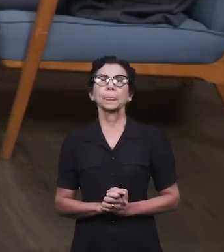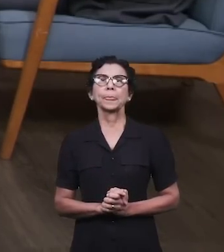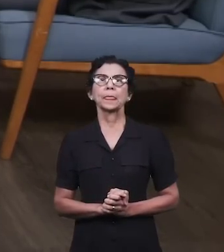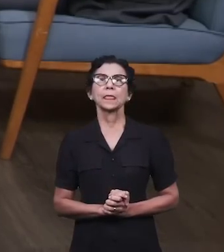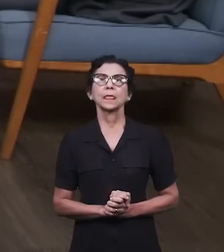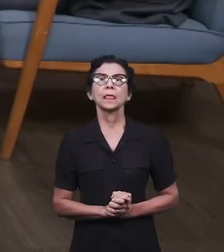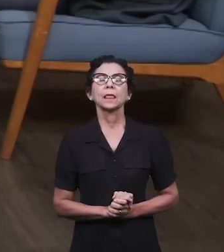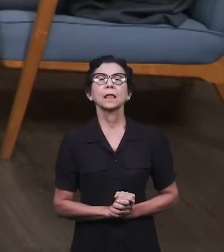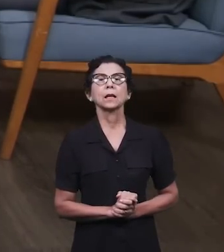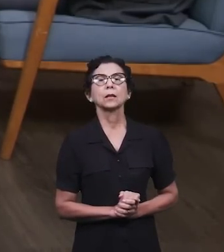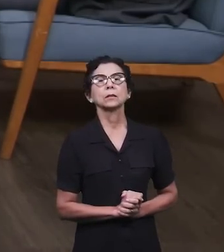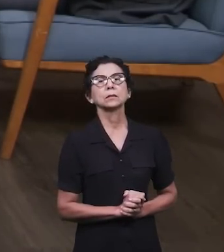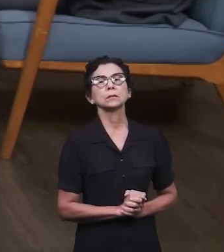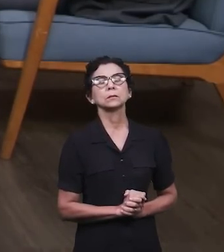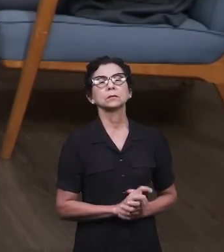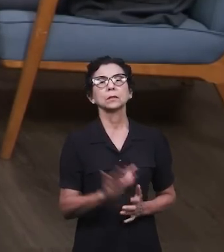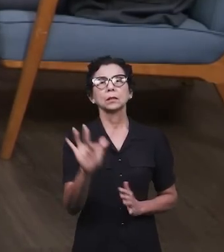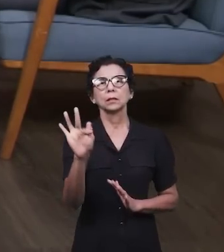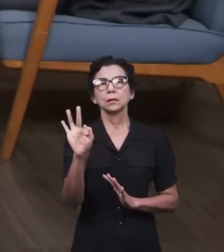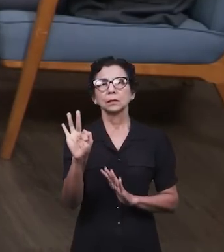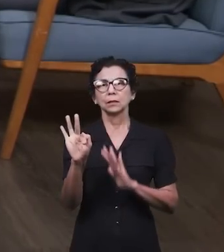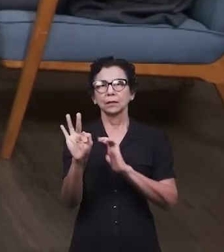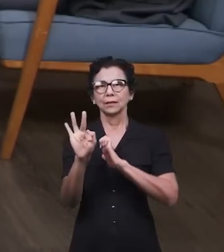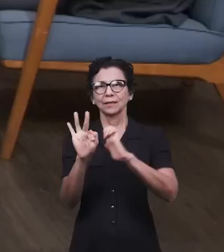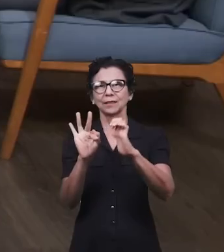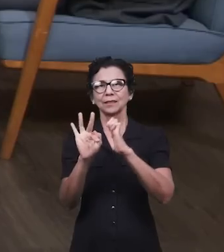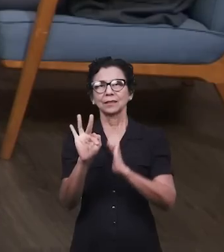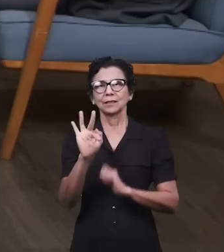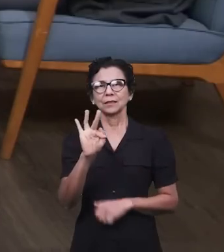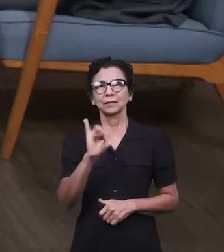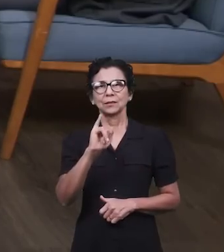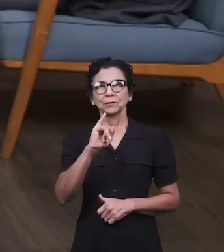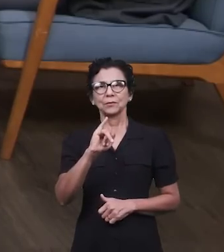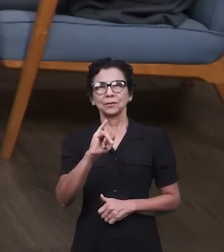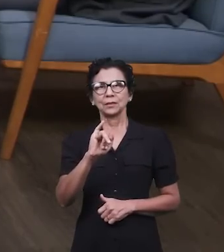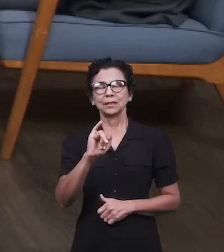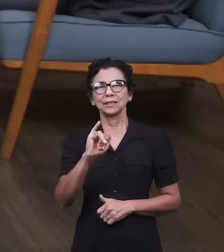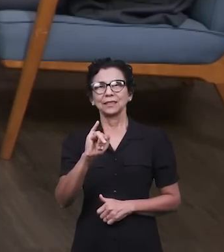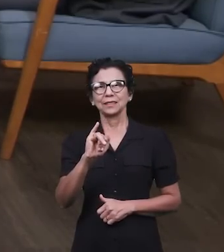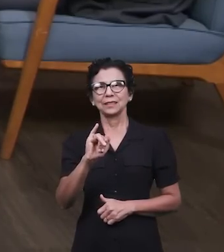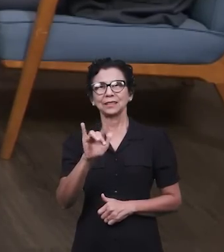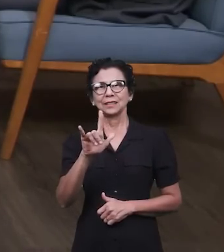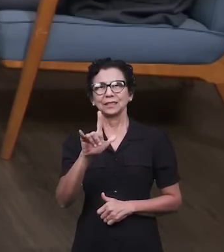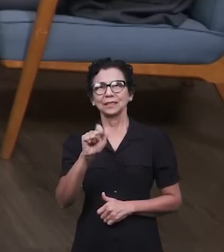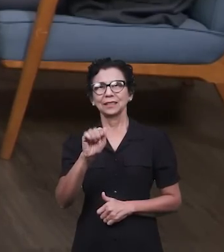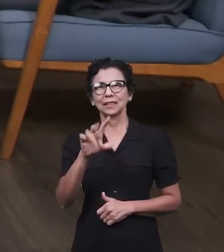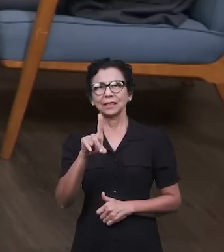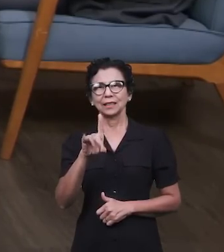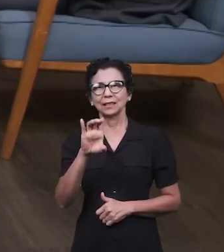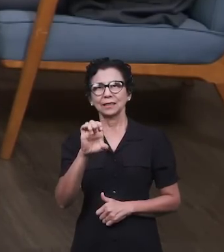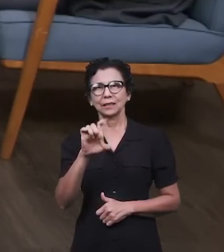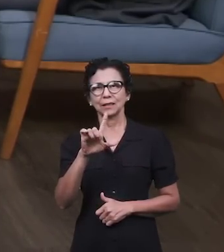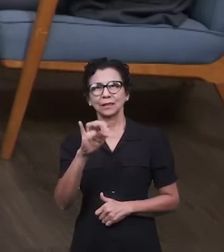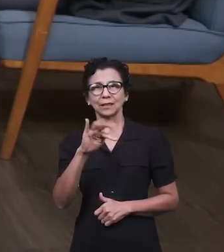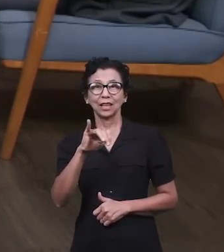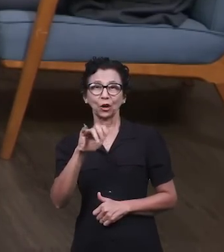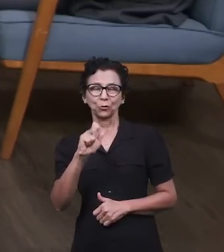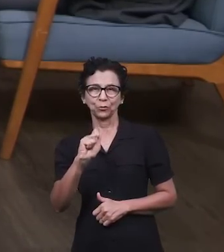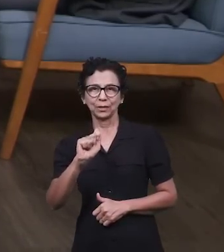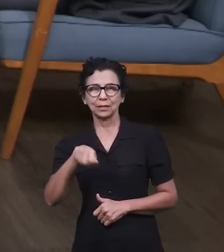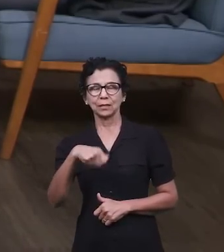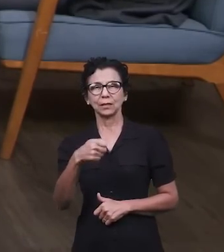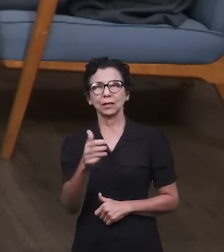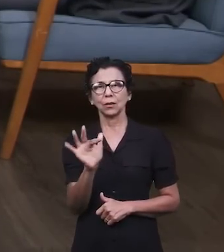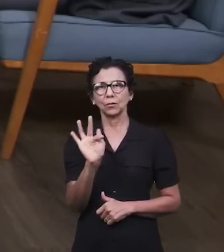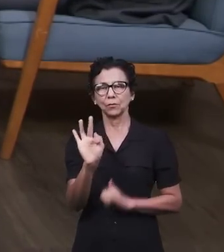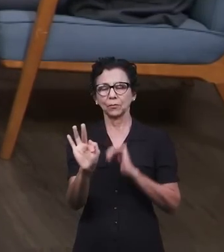de Filadélfia. Agora a gente começa a chegar perto da nossa experiência, né? Da experiência da igreja desse último momento.